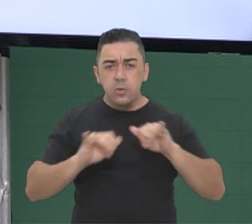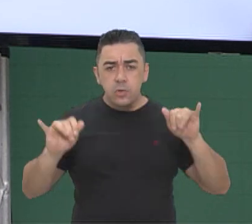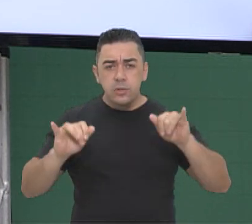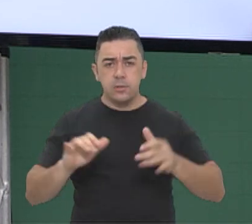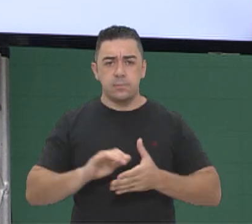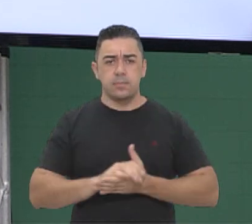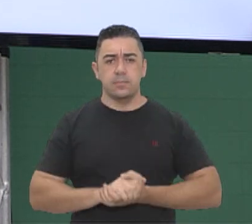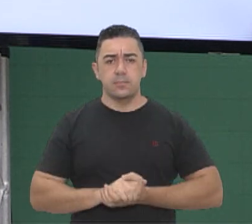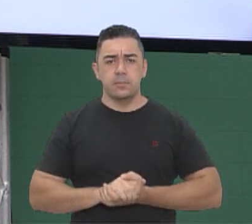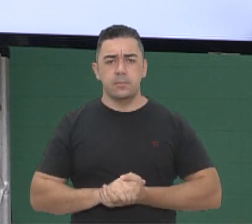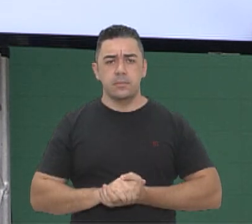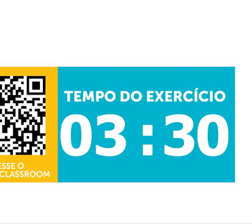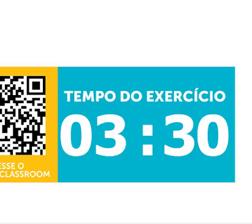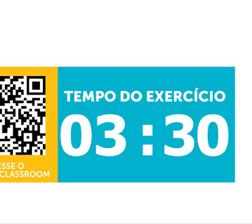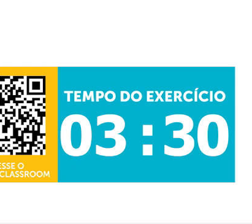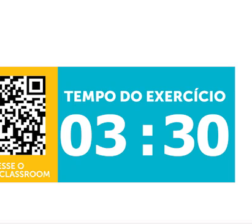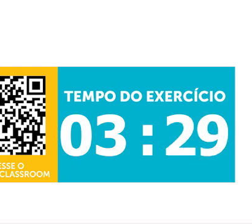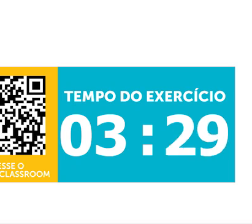notícia?